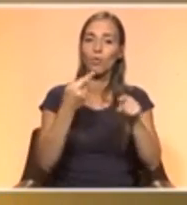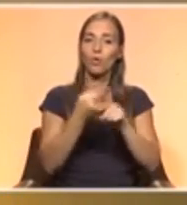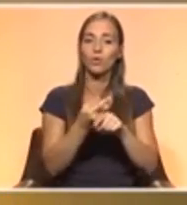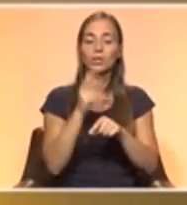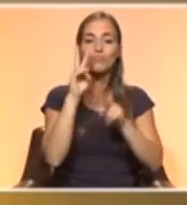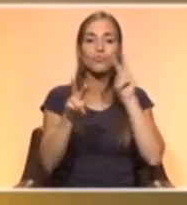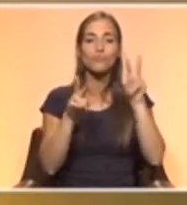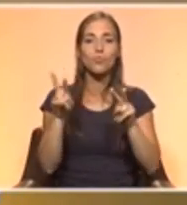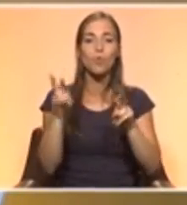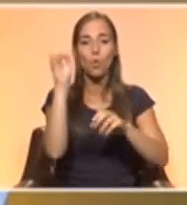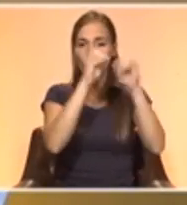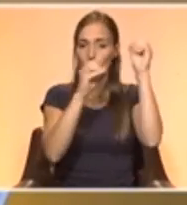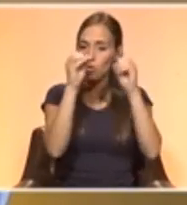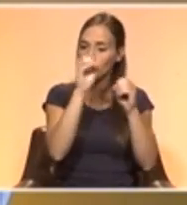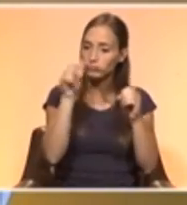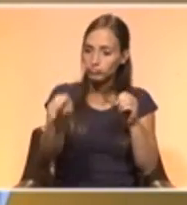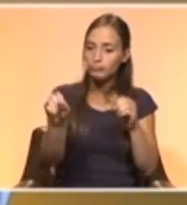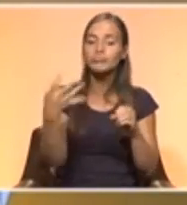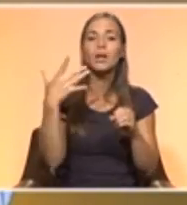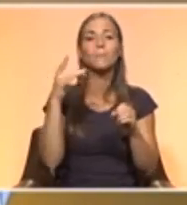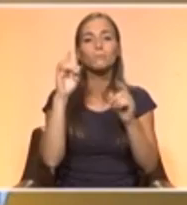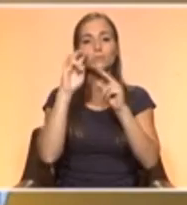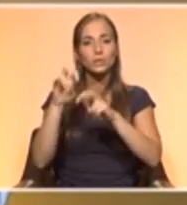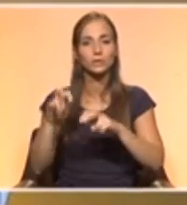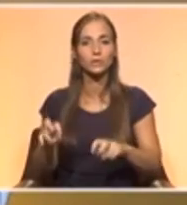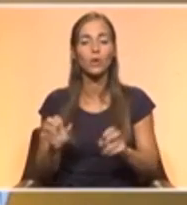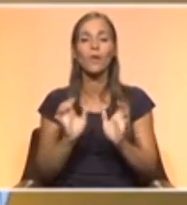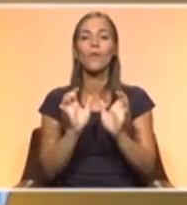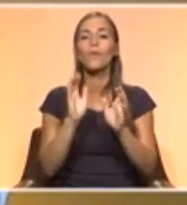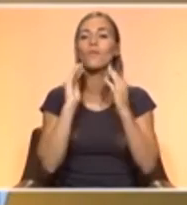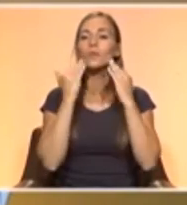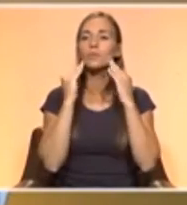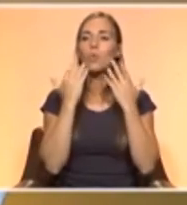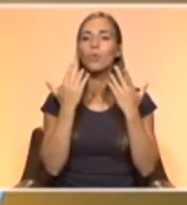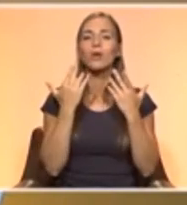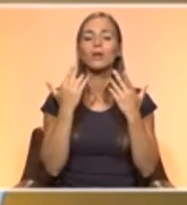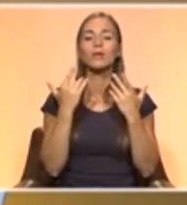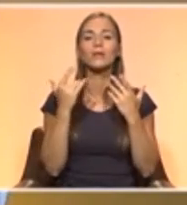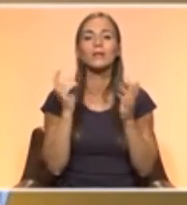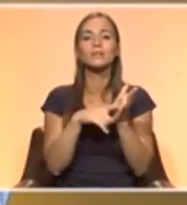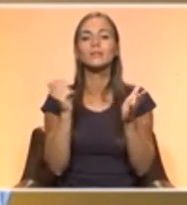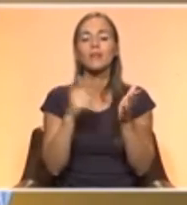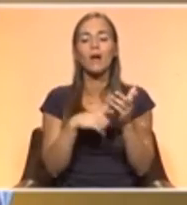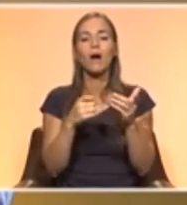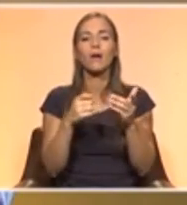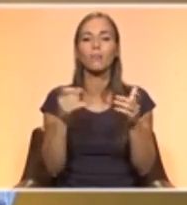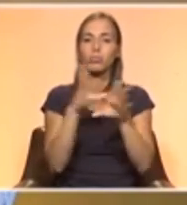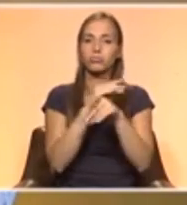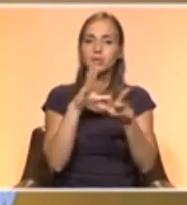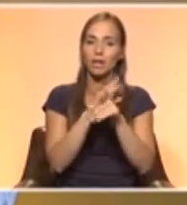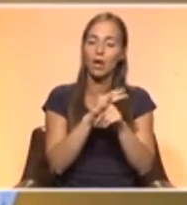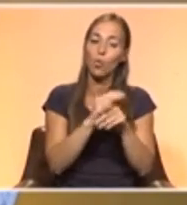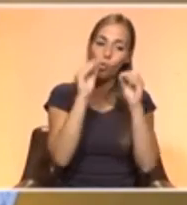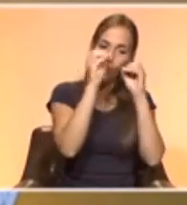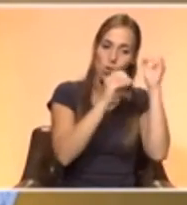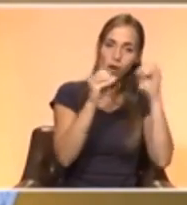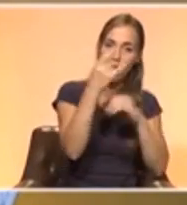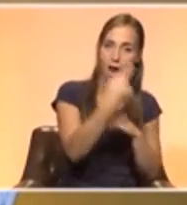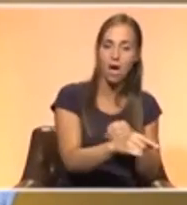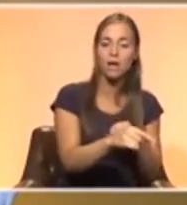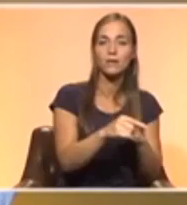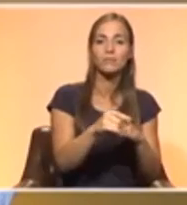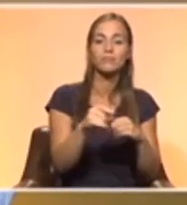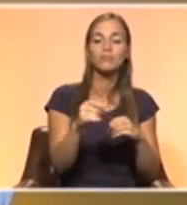é o Google que eu vou vou lá e pesquiso no Facebook não tenho uma necessidade de identificada muitas vezes até na publicidade e no Google tenho e portanto vai para um